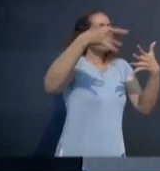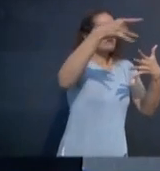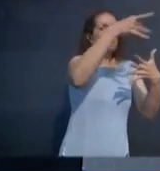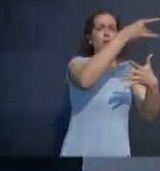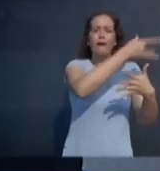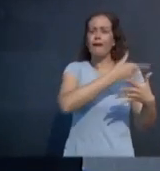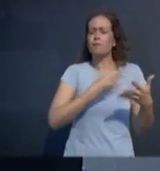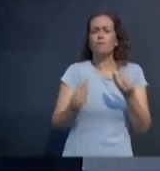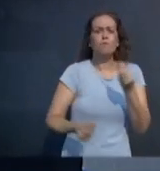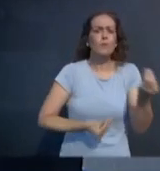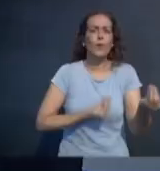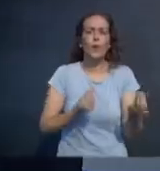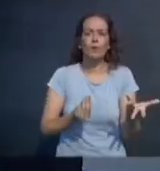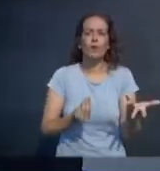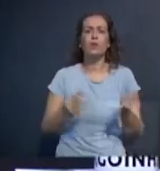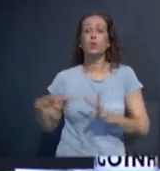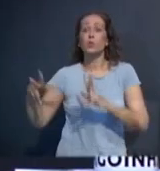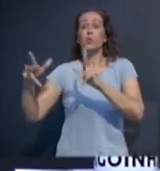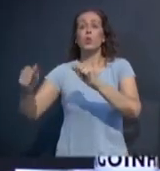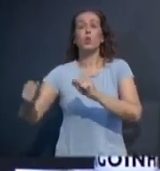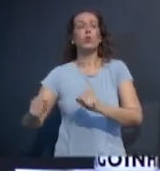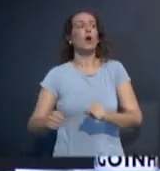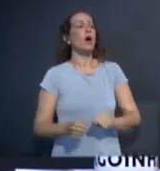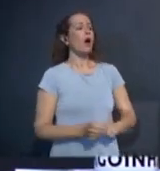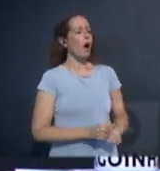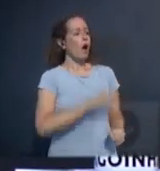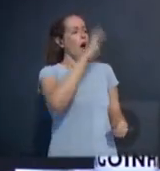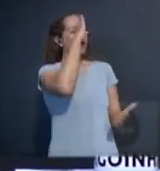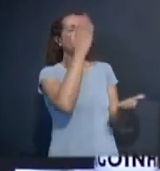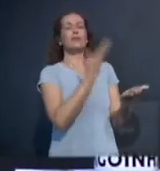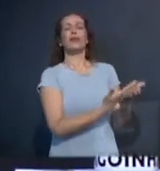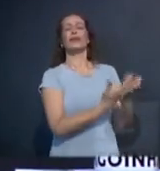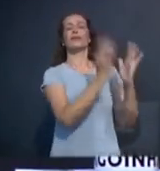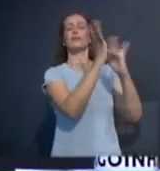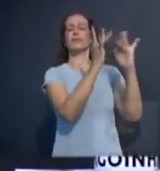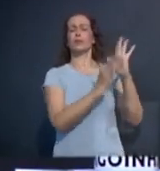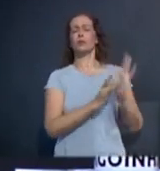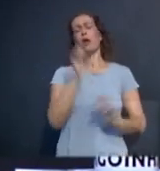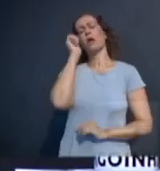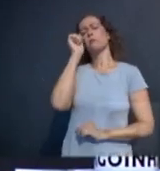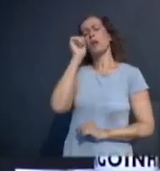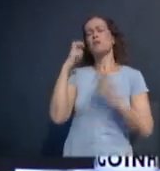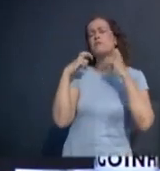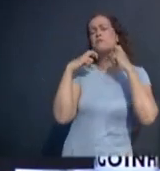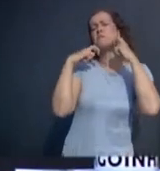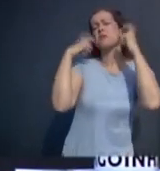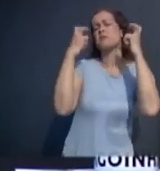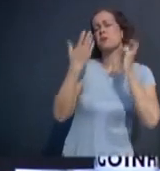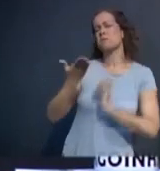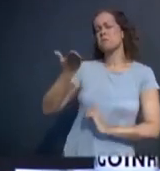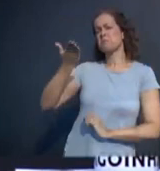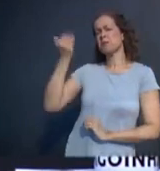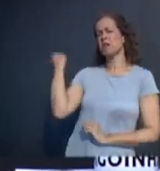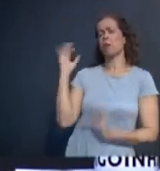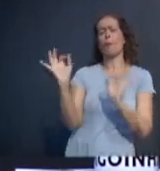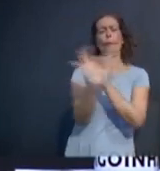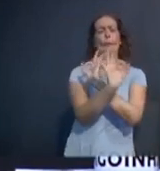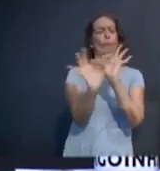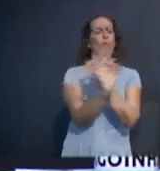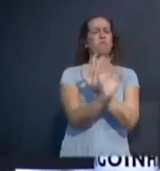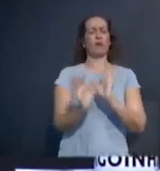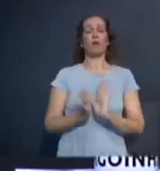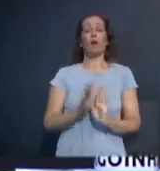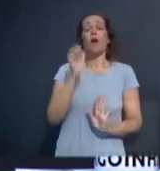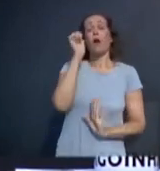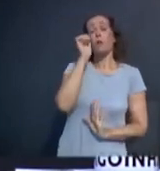Creram nele. Aquela mulher não teve vergonha de dizer como tinha sido o seu passado. Não aparece o